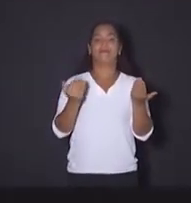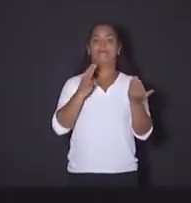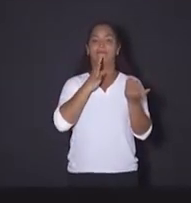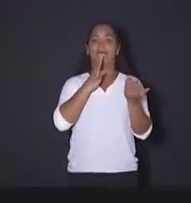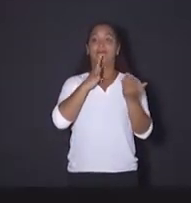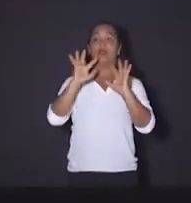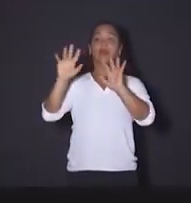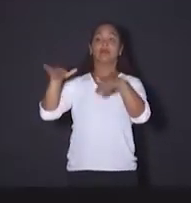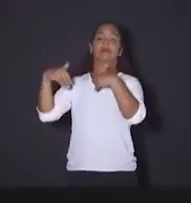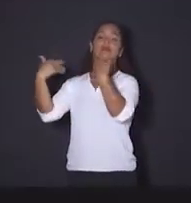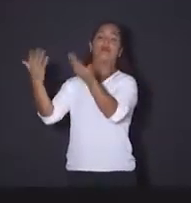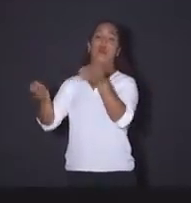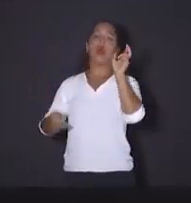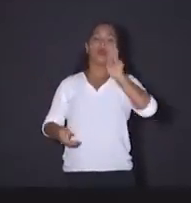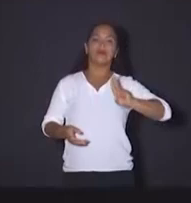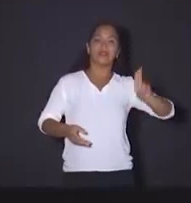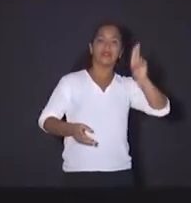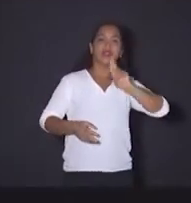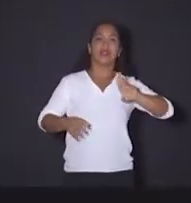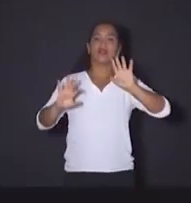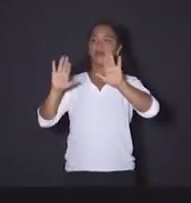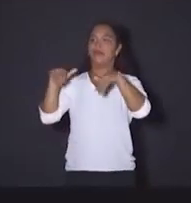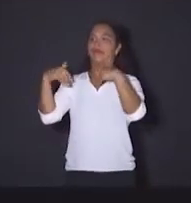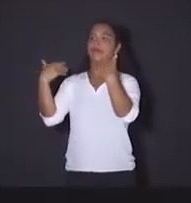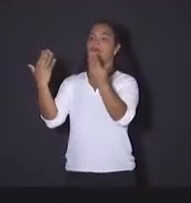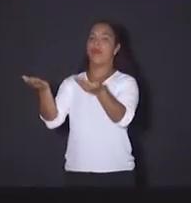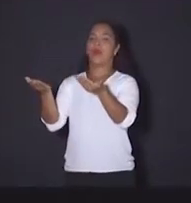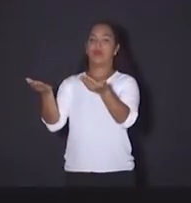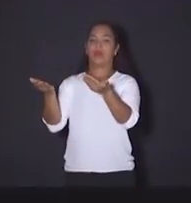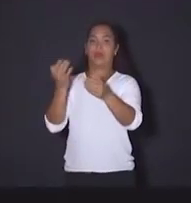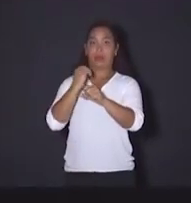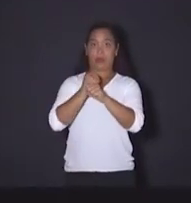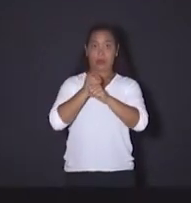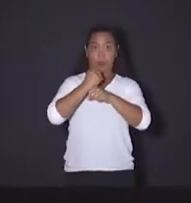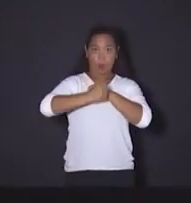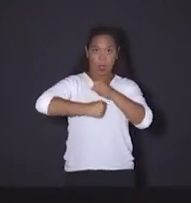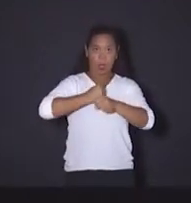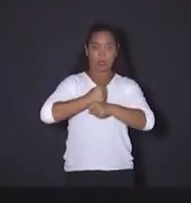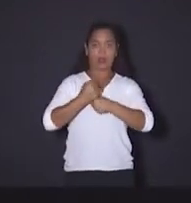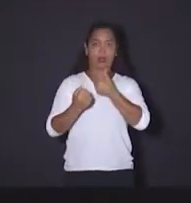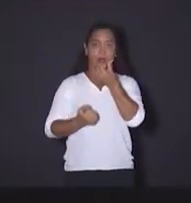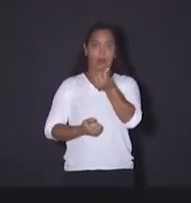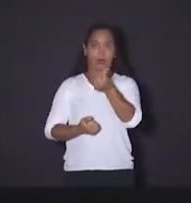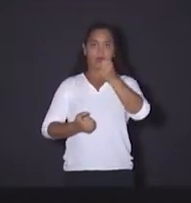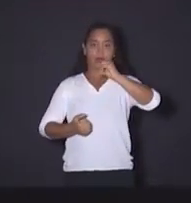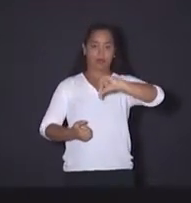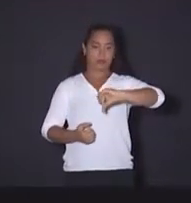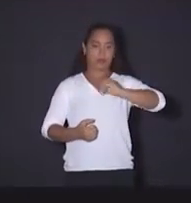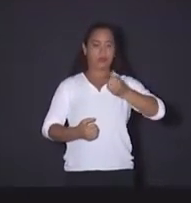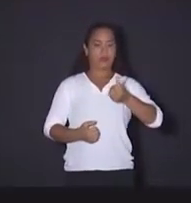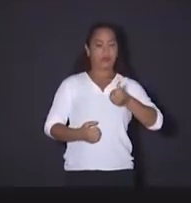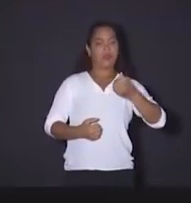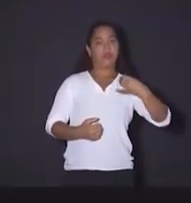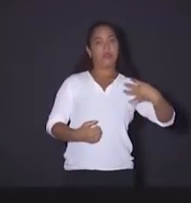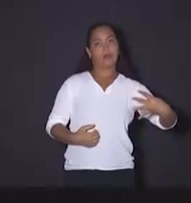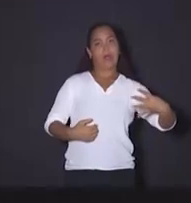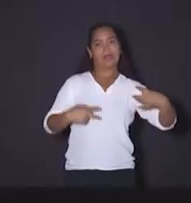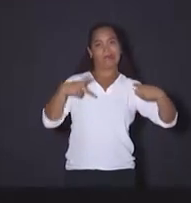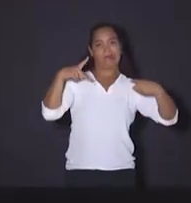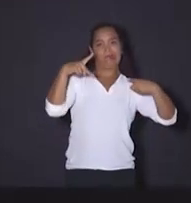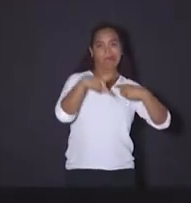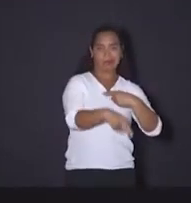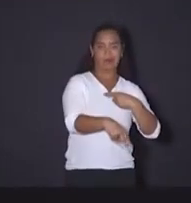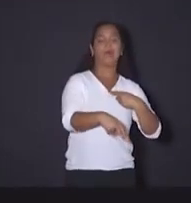que, infelizmente, em 64 teve um corte incrível por conta do golpe